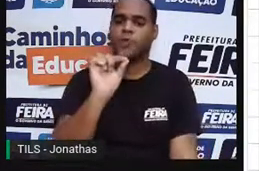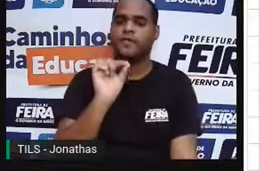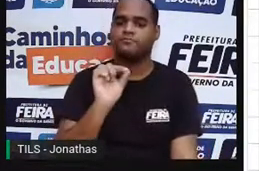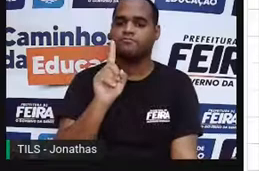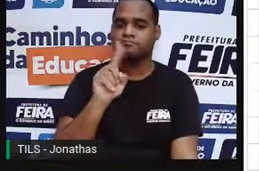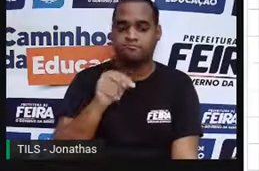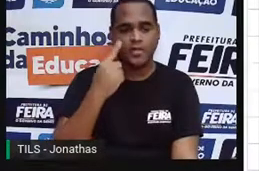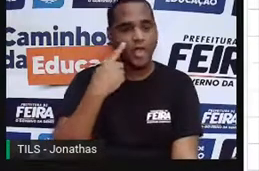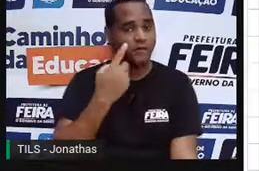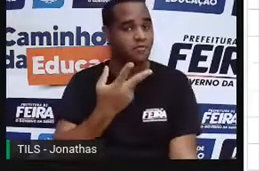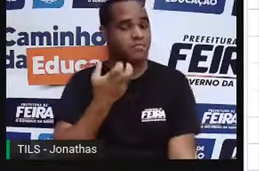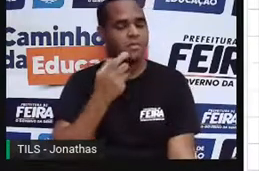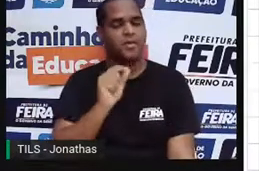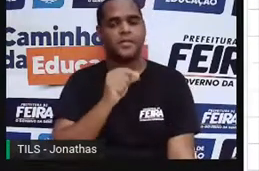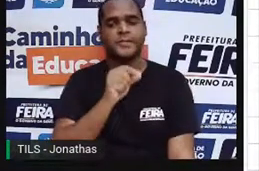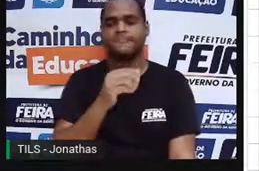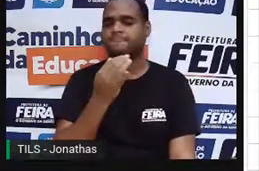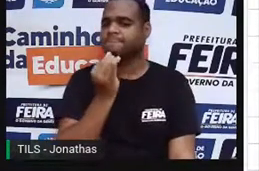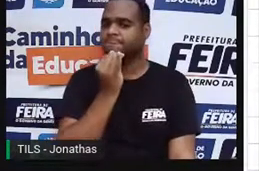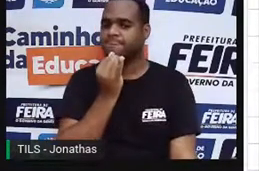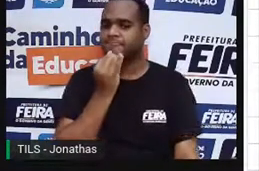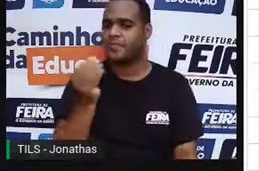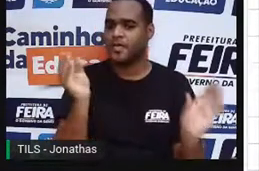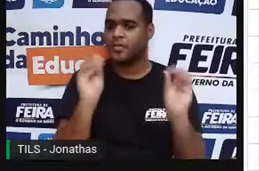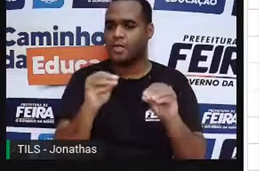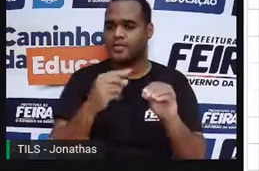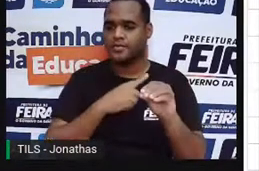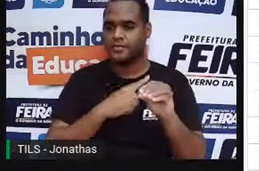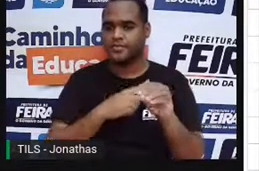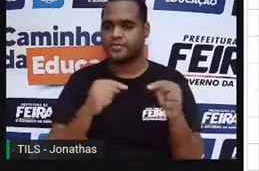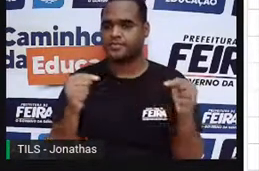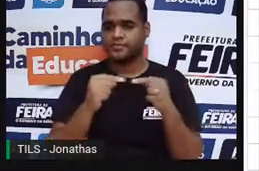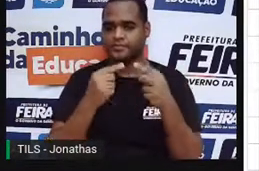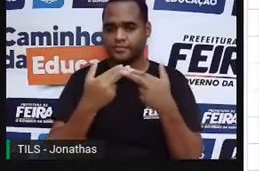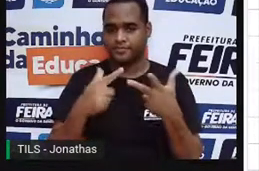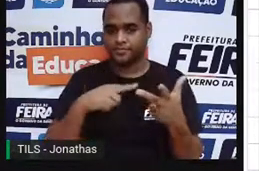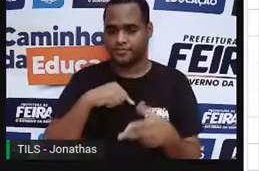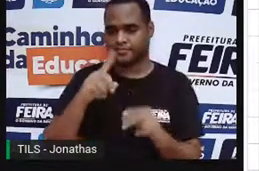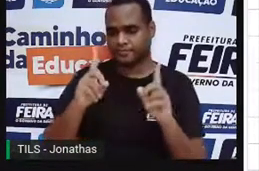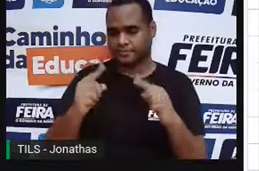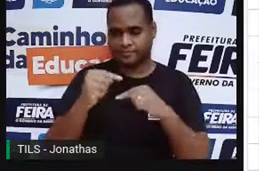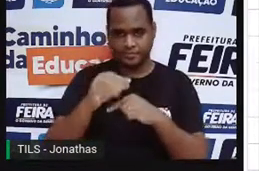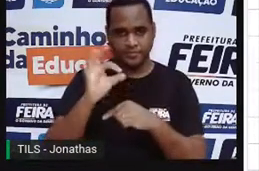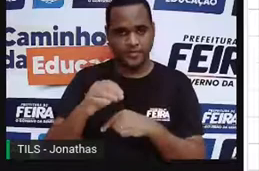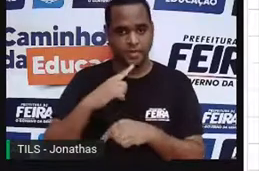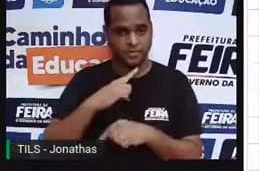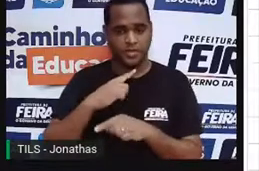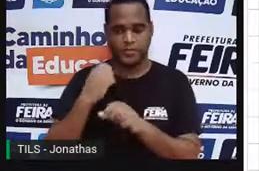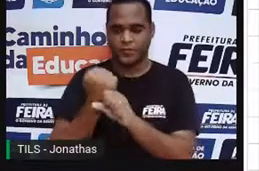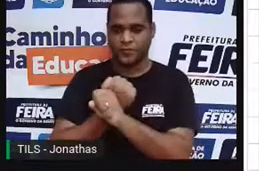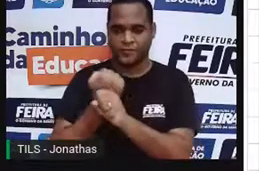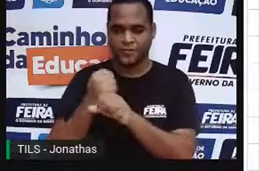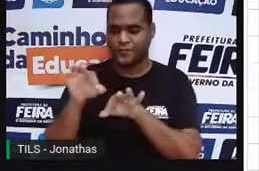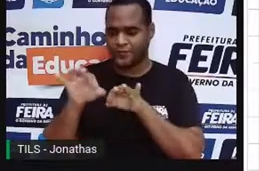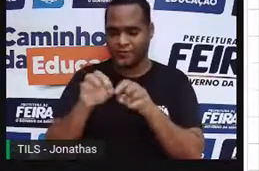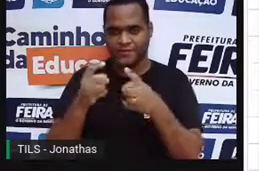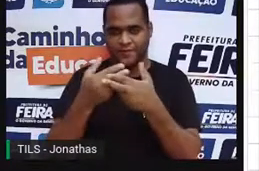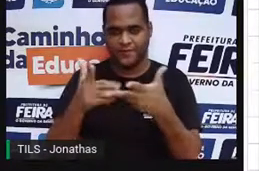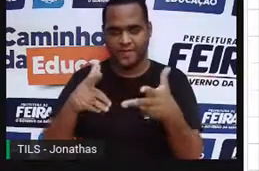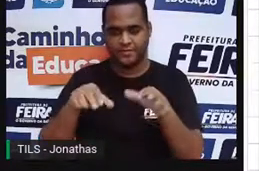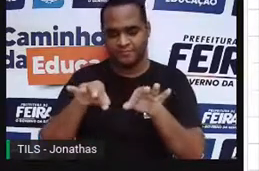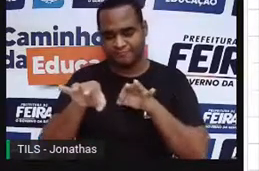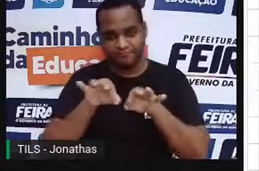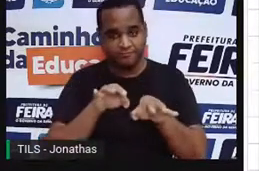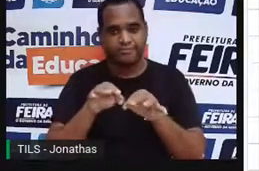é o seguinte olha só que quando eu coloco esse retângulo dentro do paralelogramo que já estava construído o